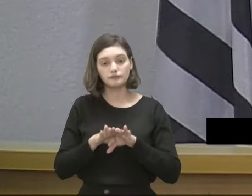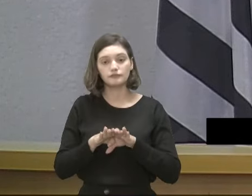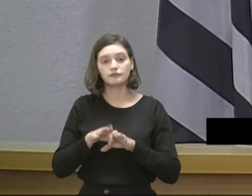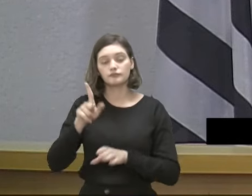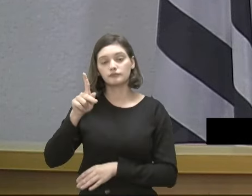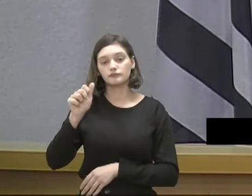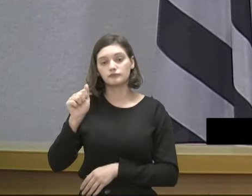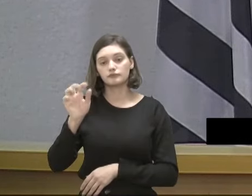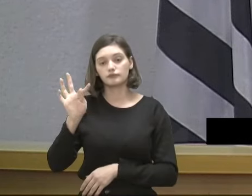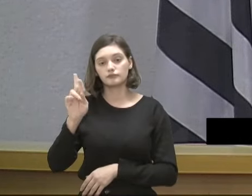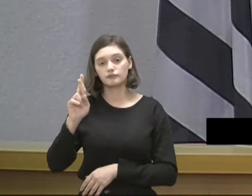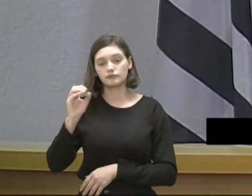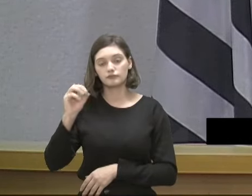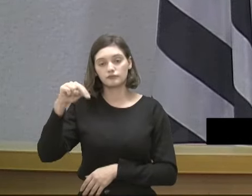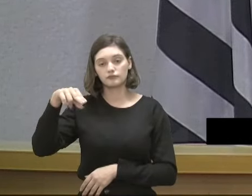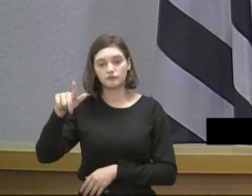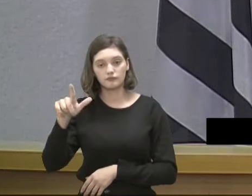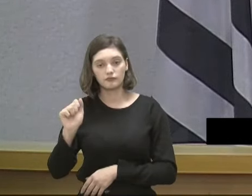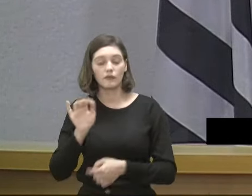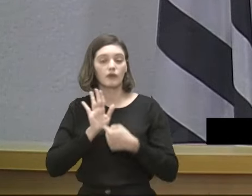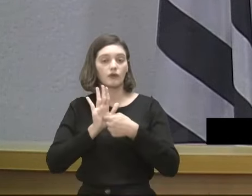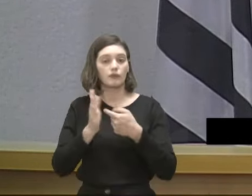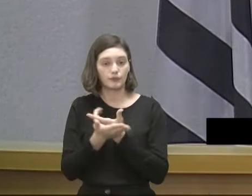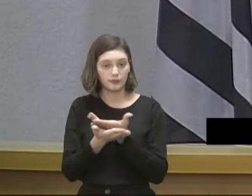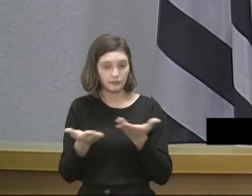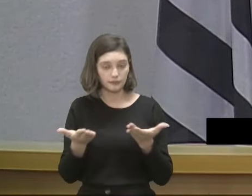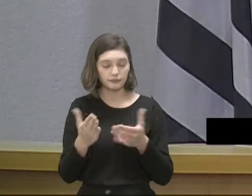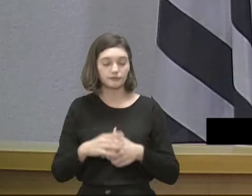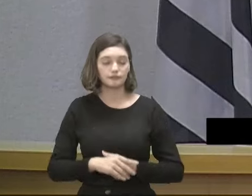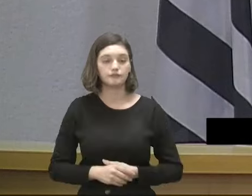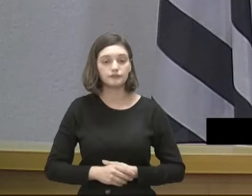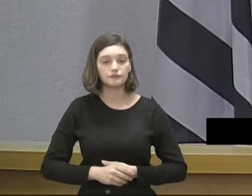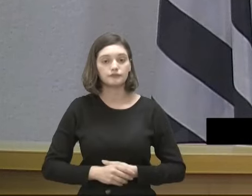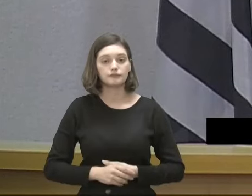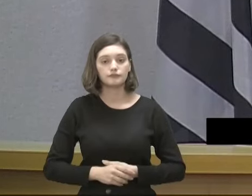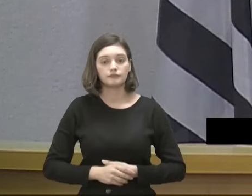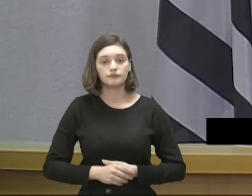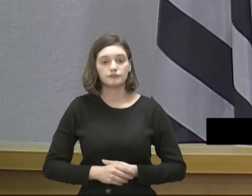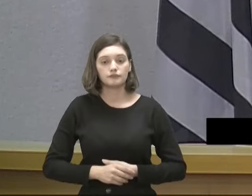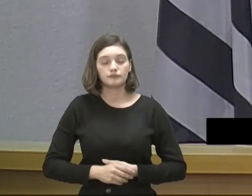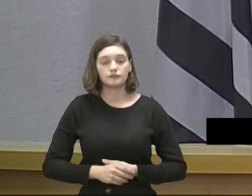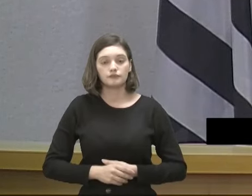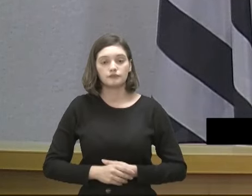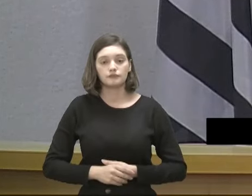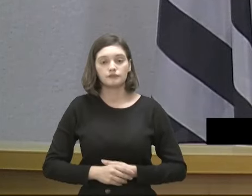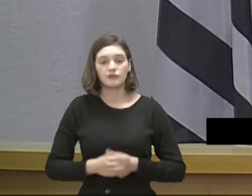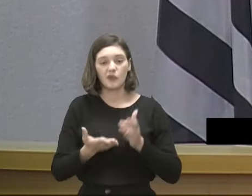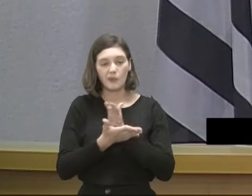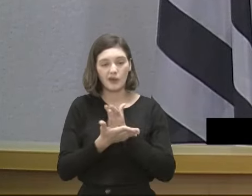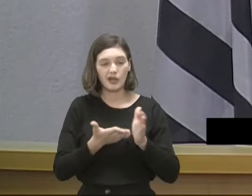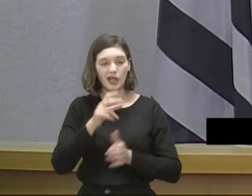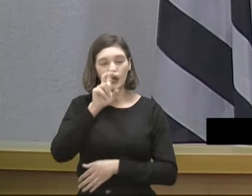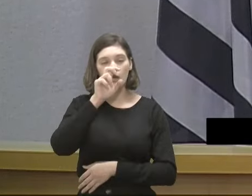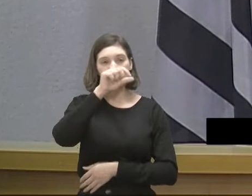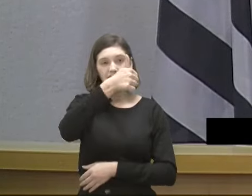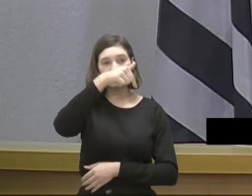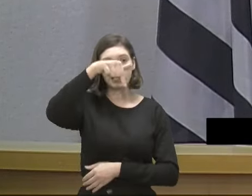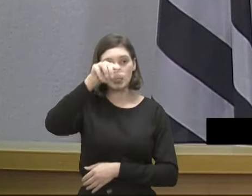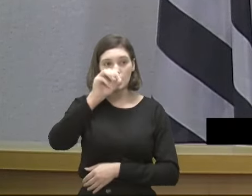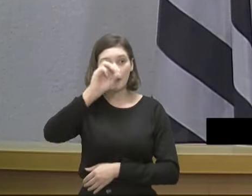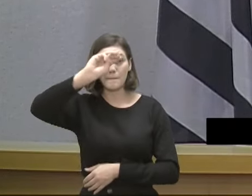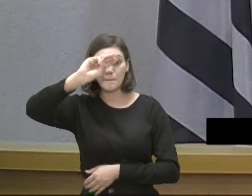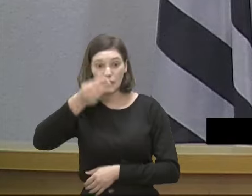patronal, conforme demonstrado aqui para nós, um parcelamento aí de 170 milhões